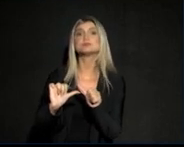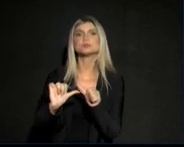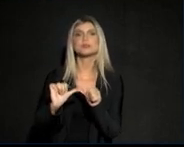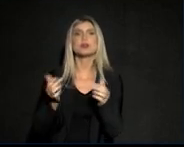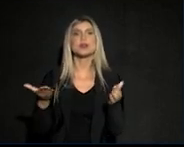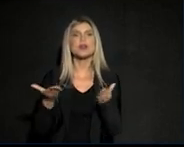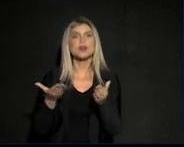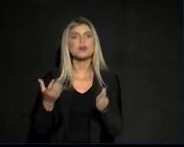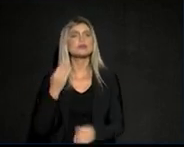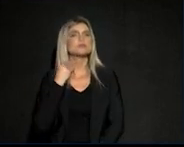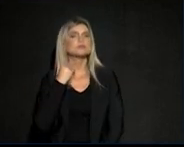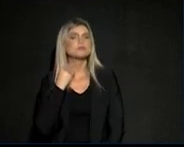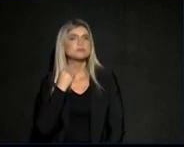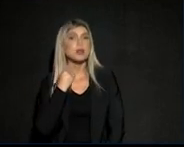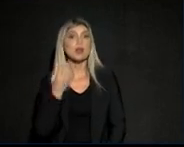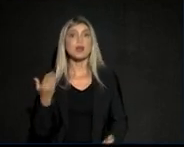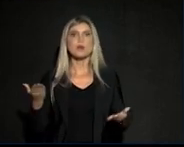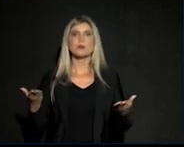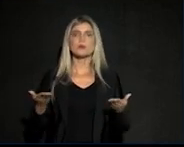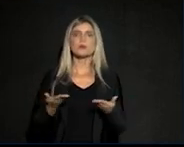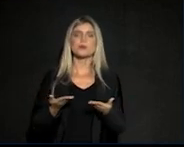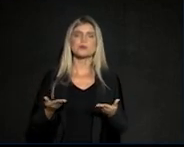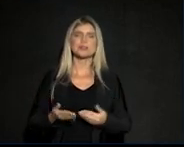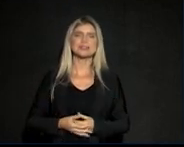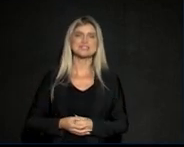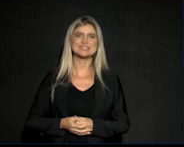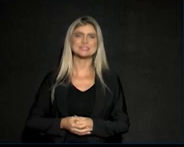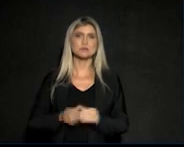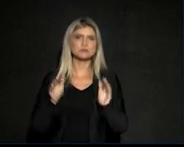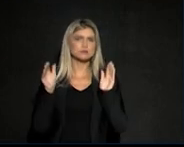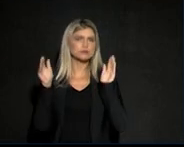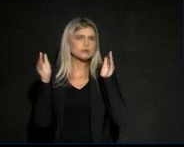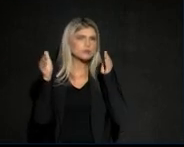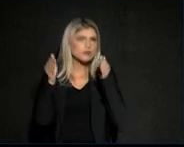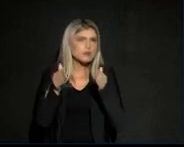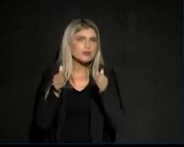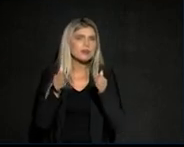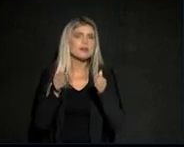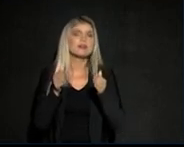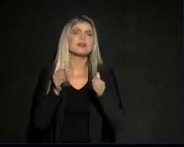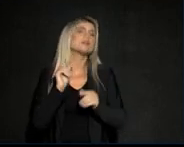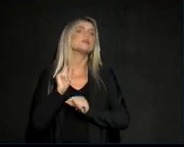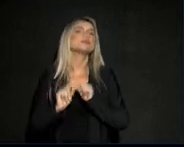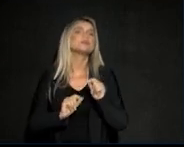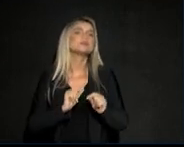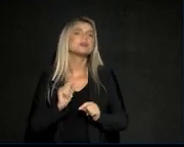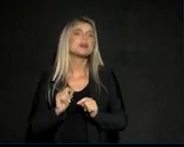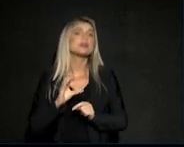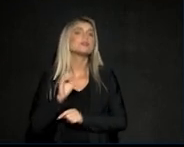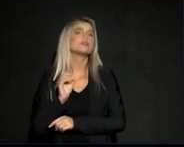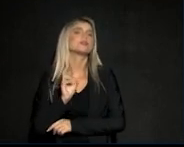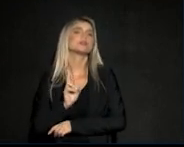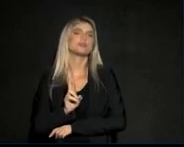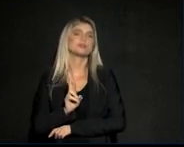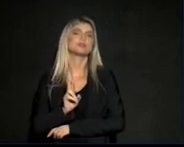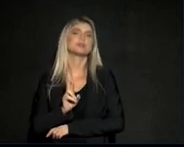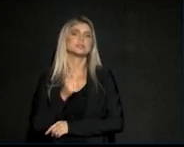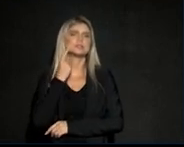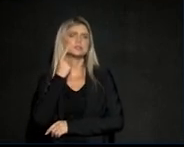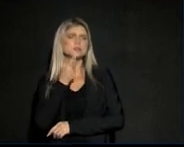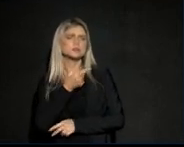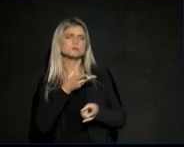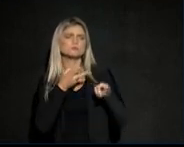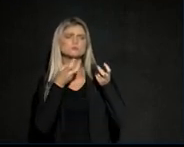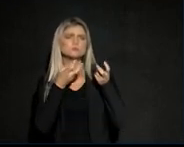usou e agora mais do que nunca a gente quer focar na vocação e no pó e se eu